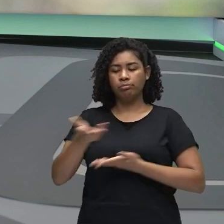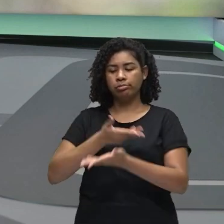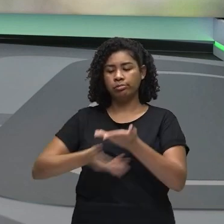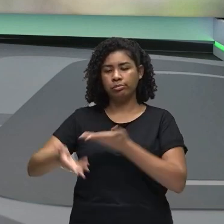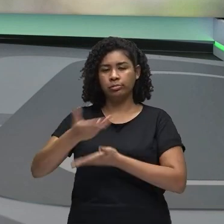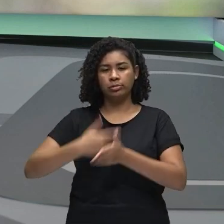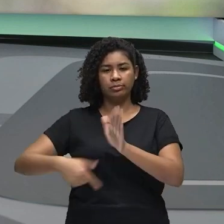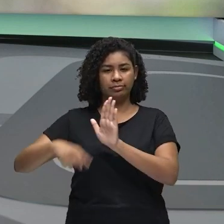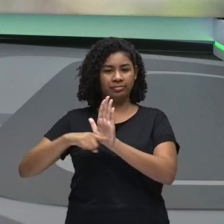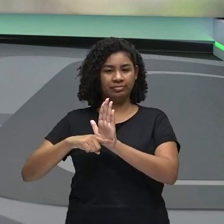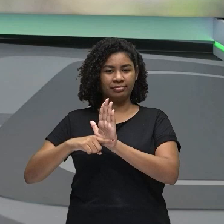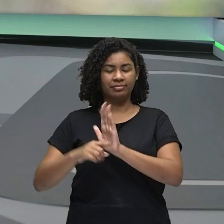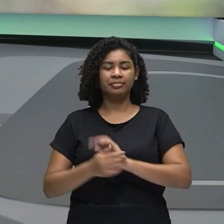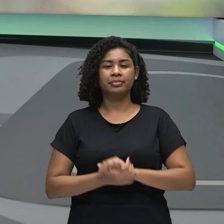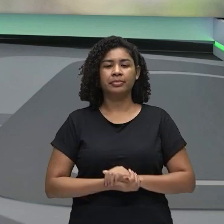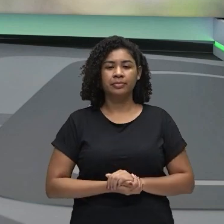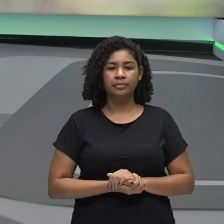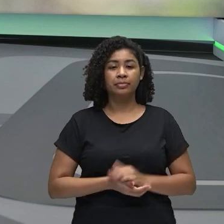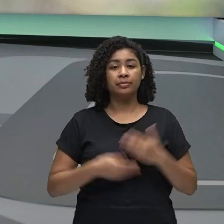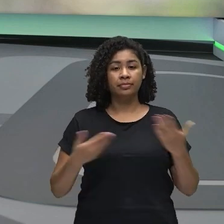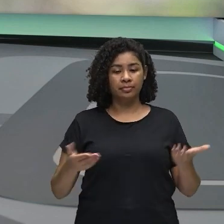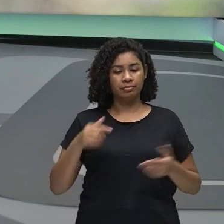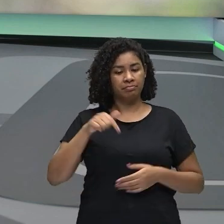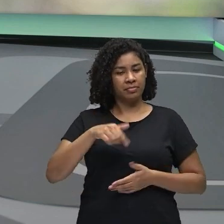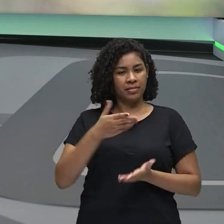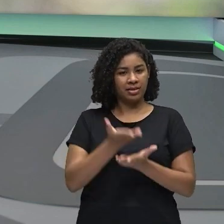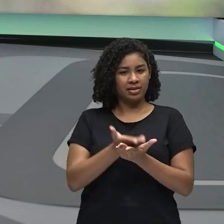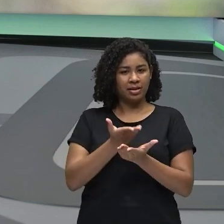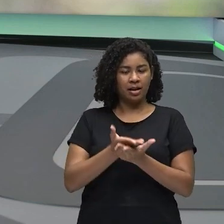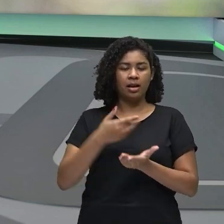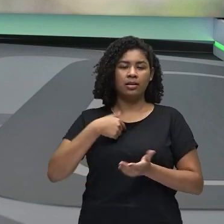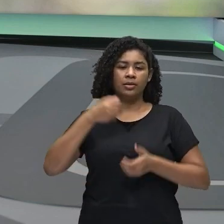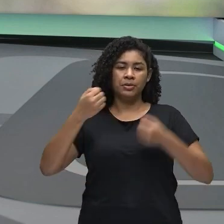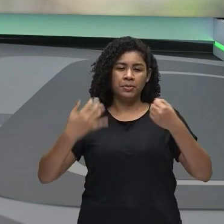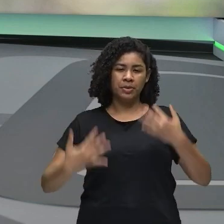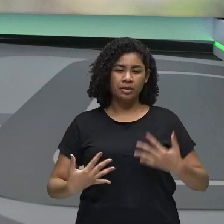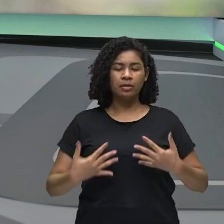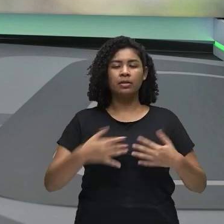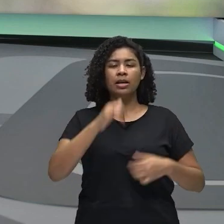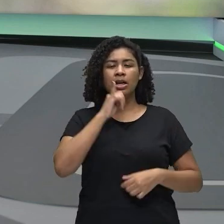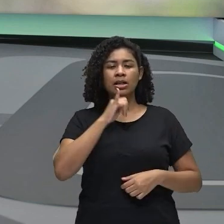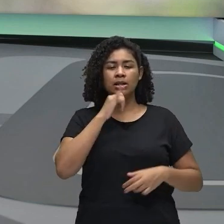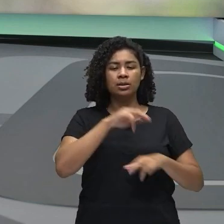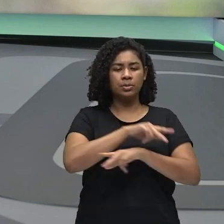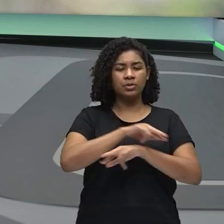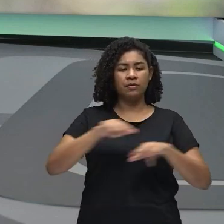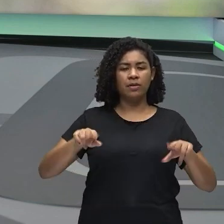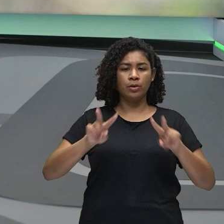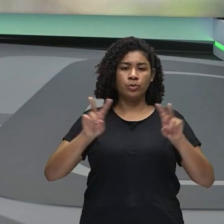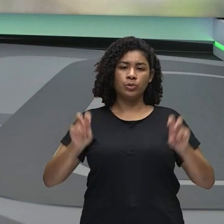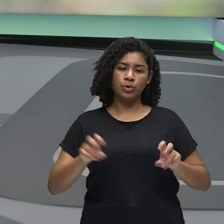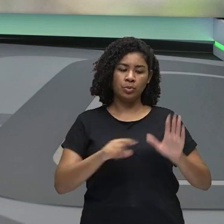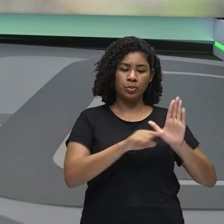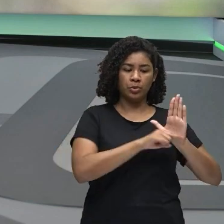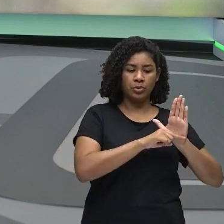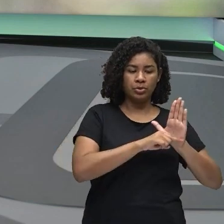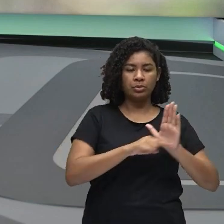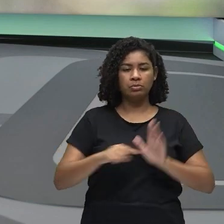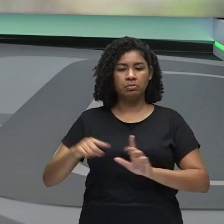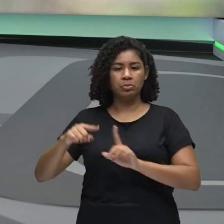de negativas. Nesta aula mostramos aí vários exemplos de relações harmônicas e exemplos de